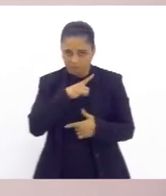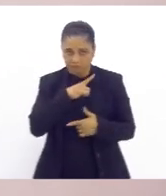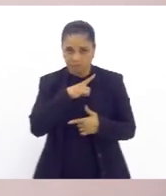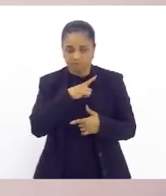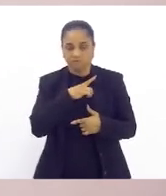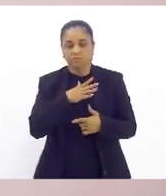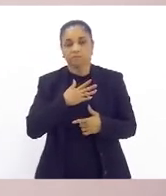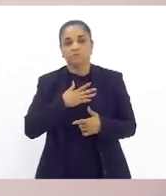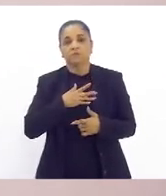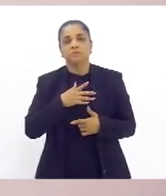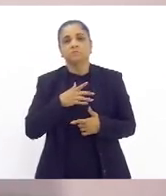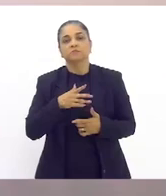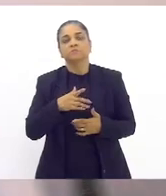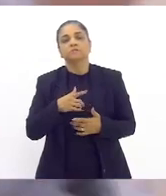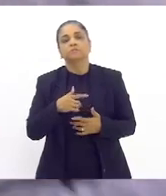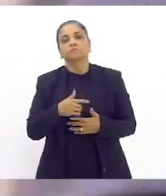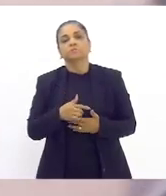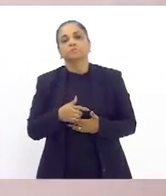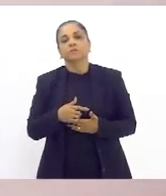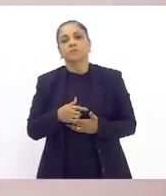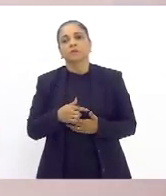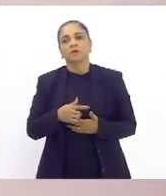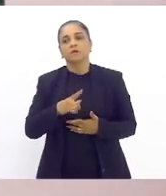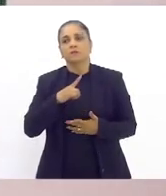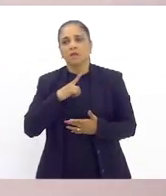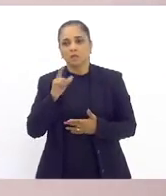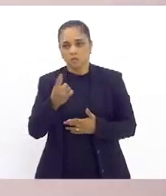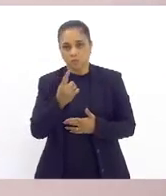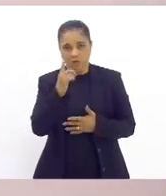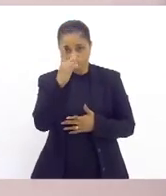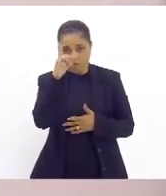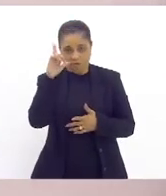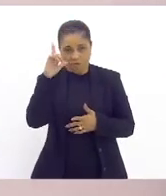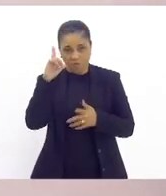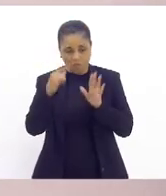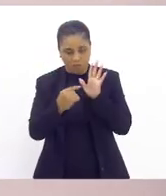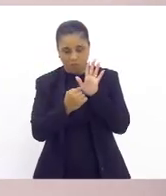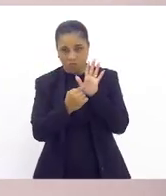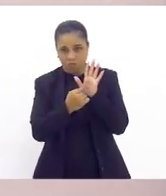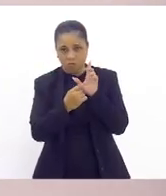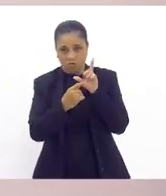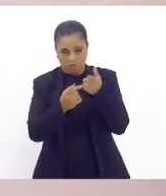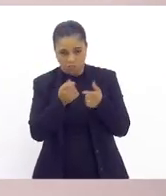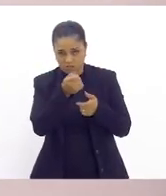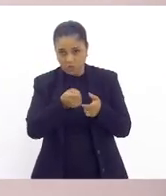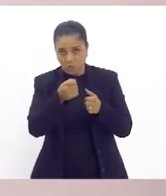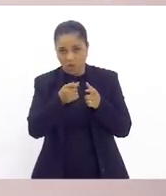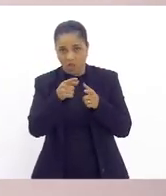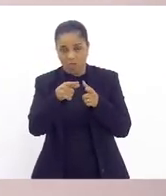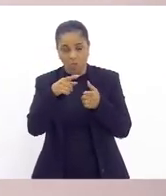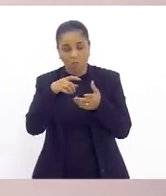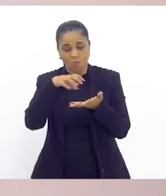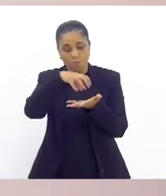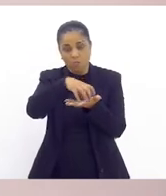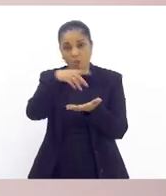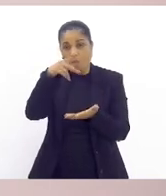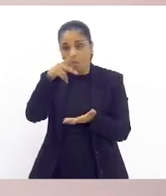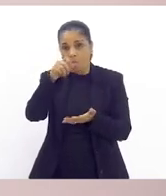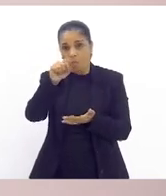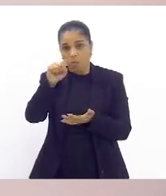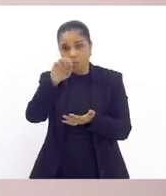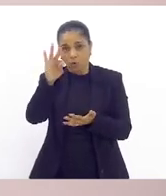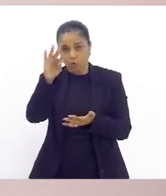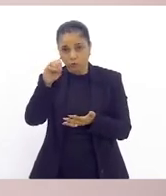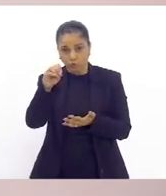eles uma um posto de atendimento da enel que funcionou durante um ano